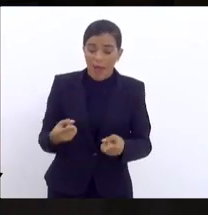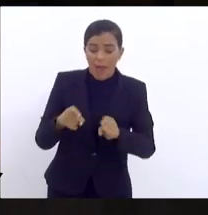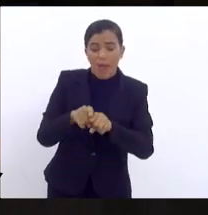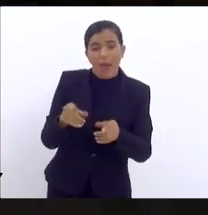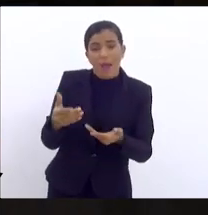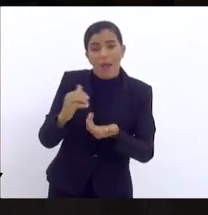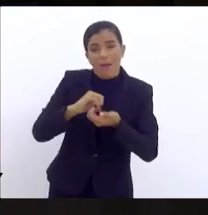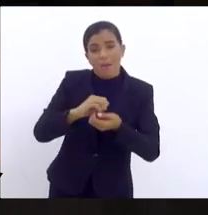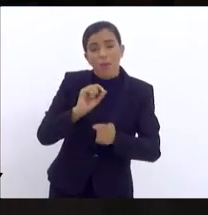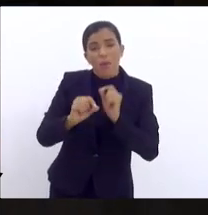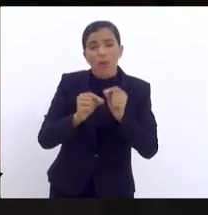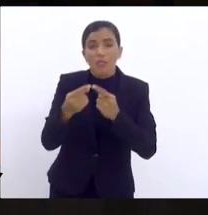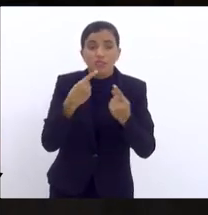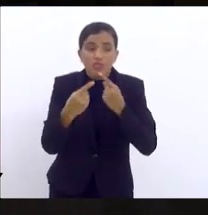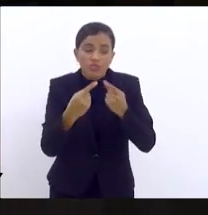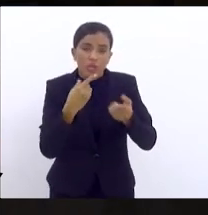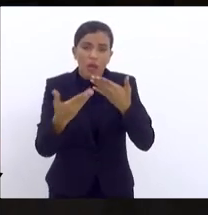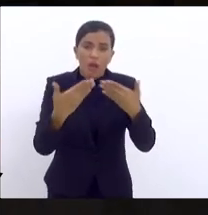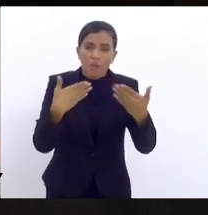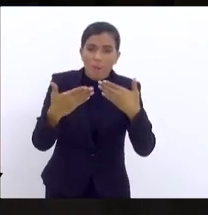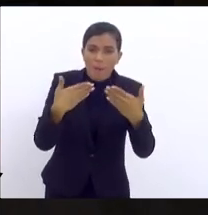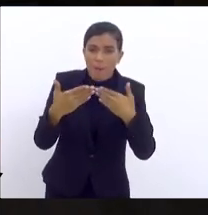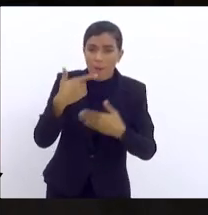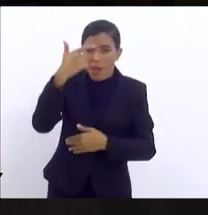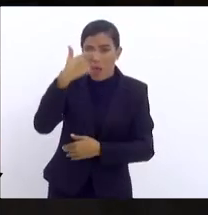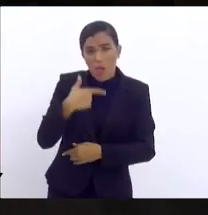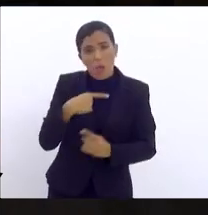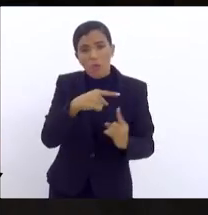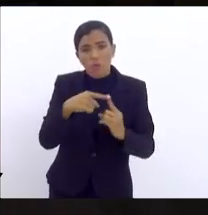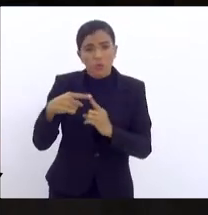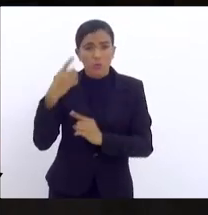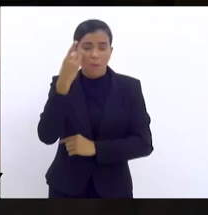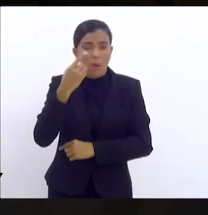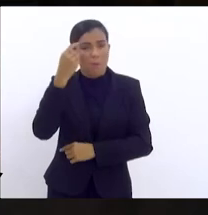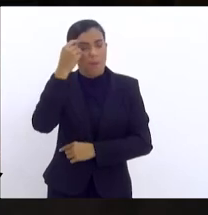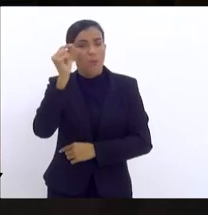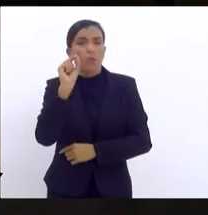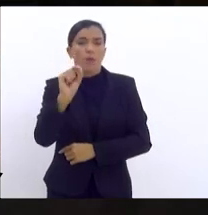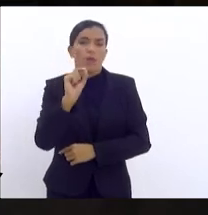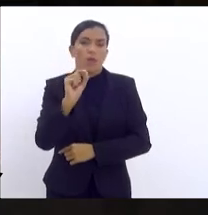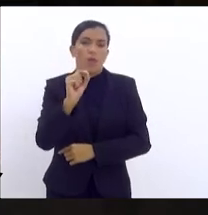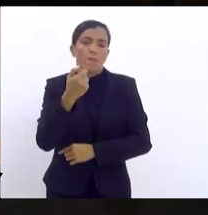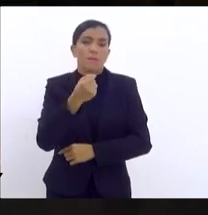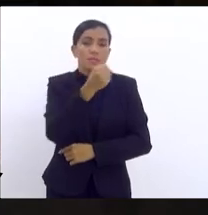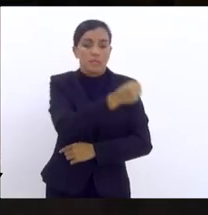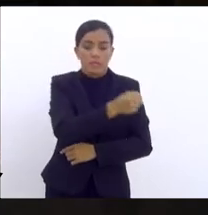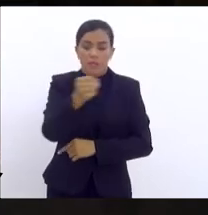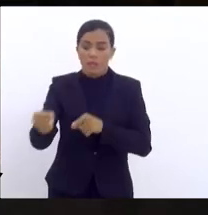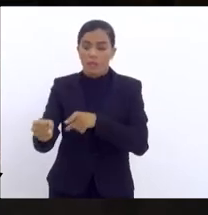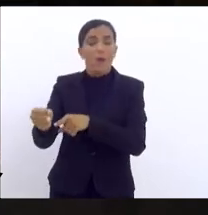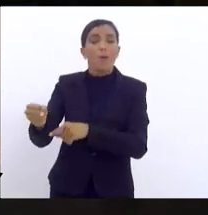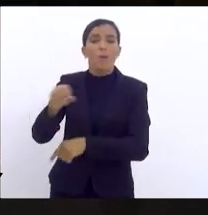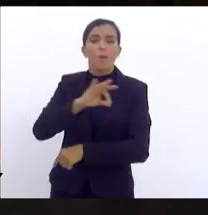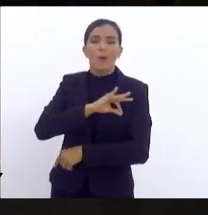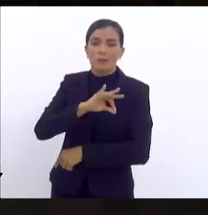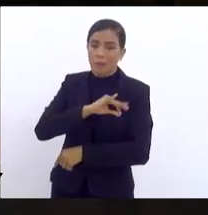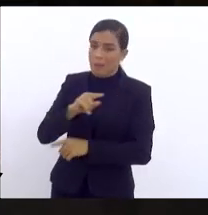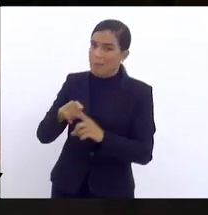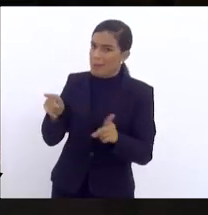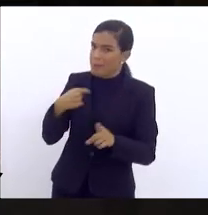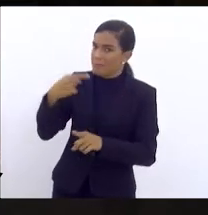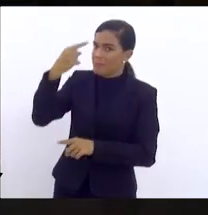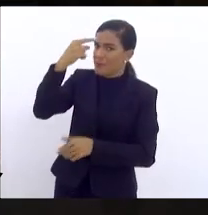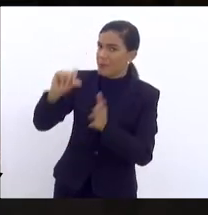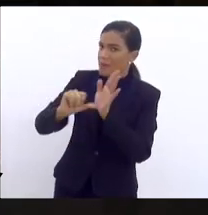base do Diálogo pra gente entender da condição do professor eu sou o tipo de Deputado que eu penso o seguinte a gente tem que colocar um policial para trabalhar no local mas a gente tem que